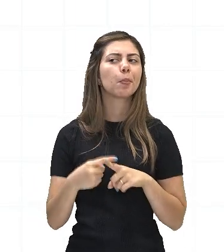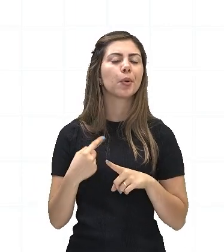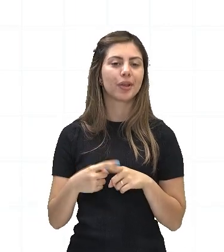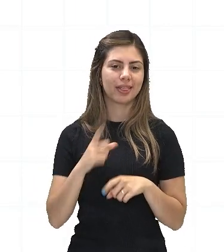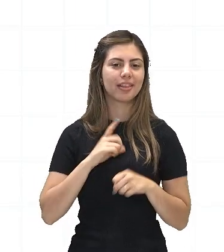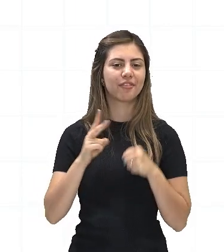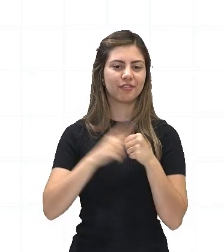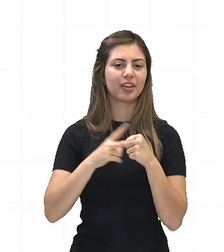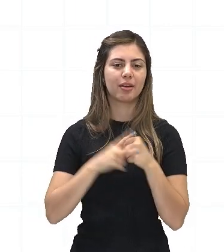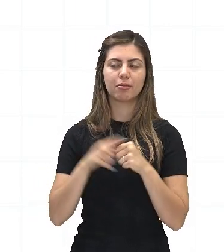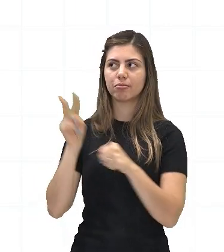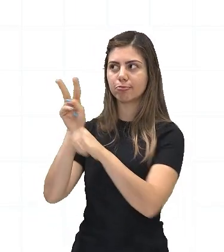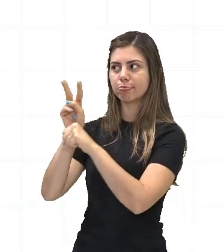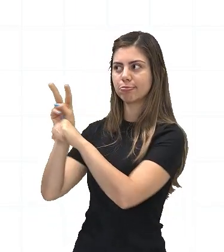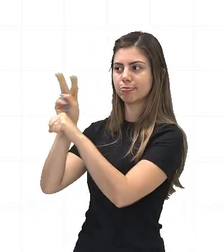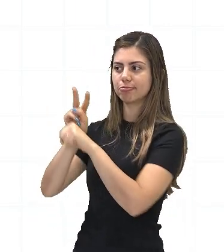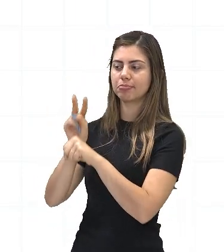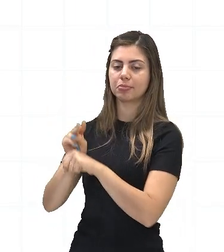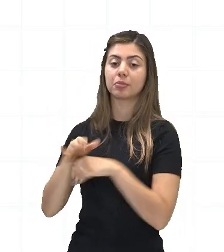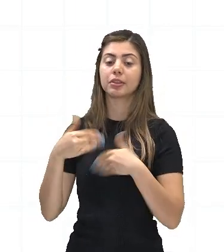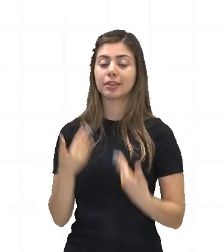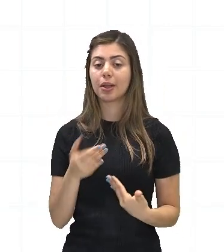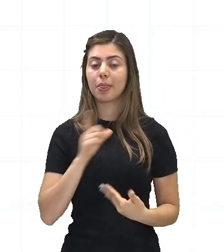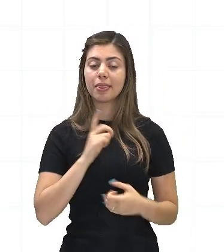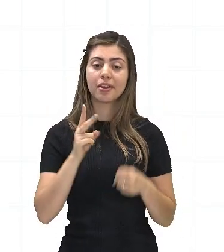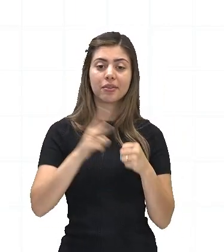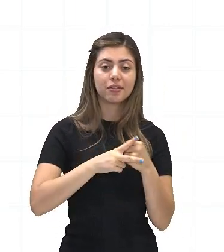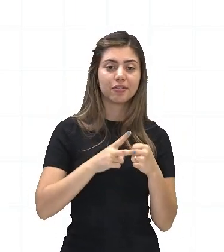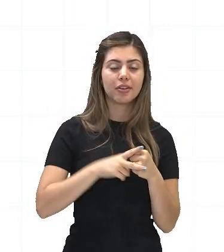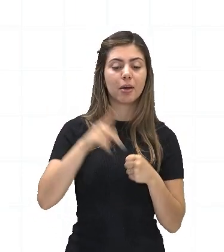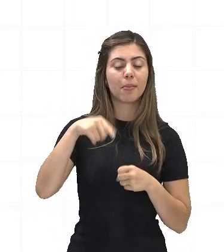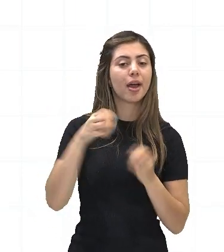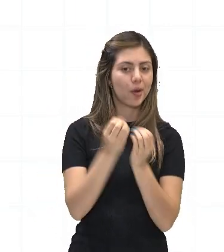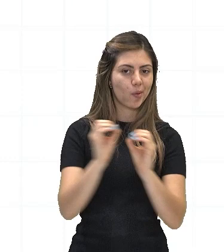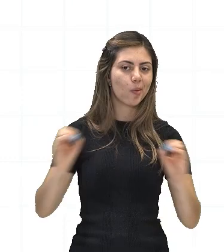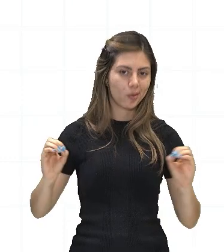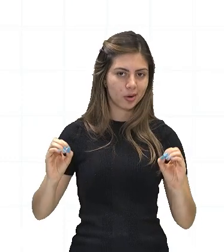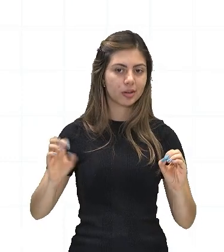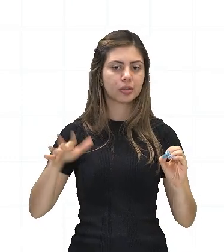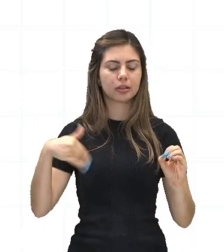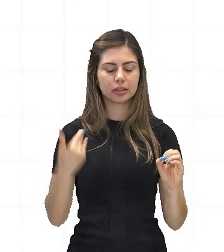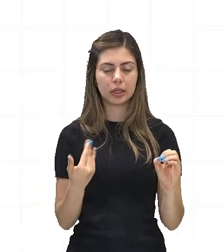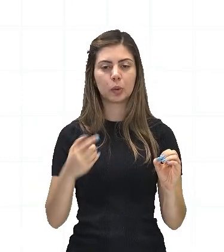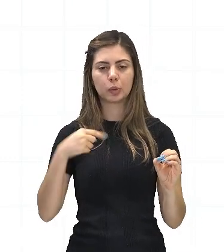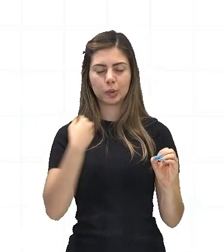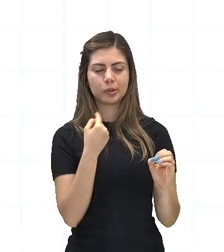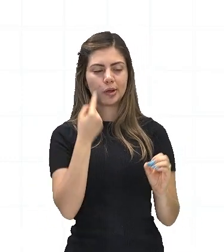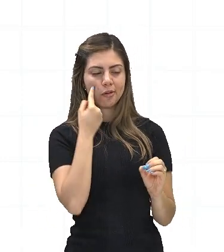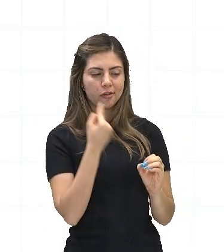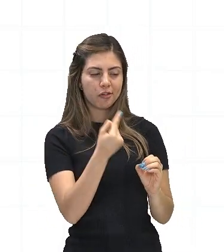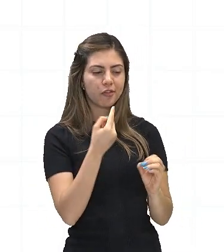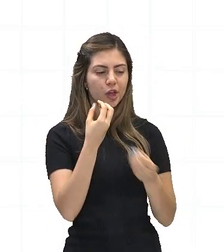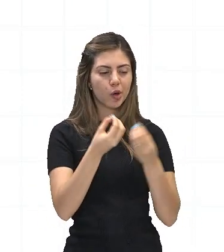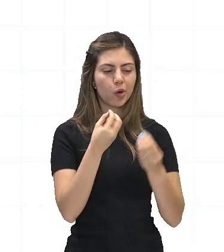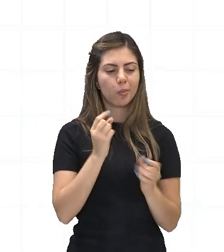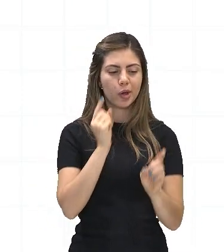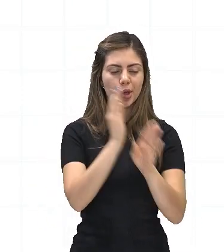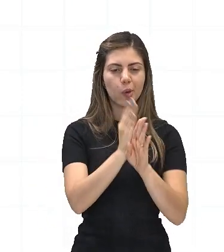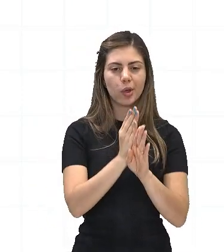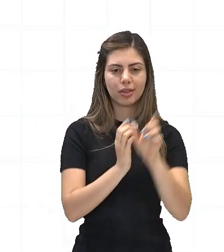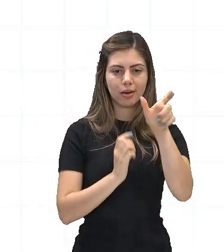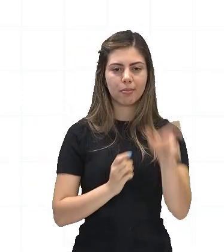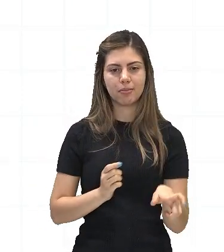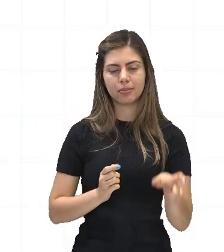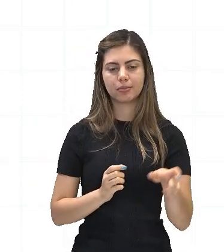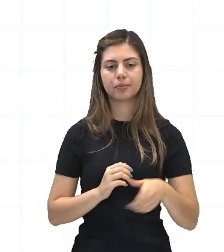o verbo, preservamos. Então, se tem verbo, eu posso chamar de oração e eu já posso começar o processo de identificar o sujeito. Nota aí,